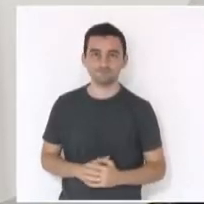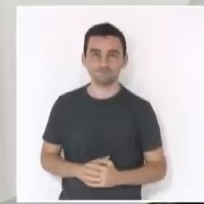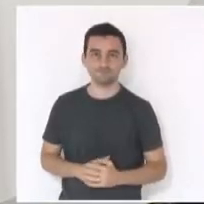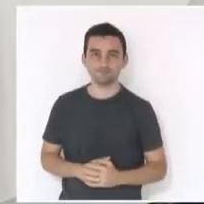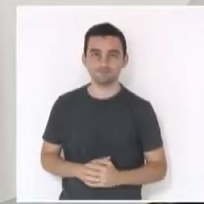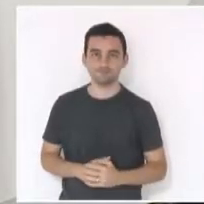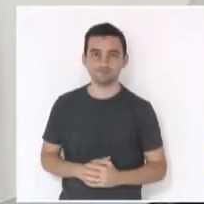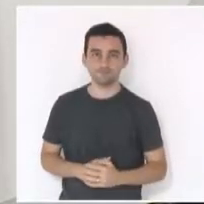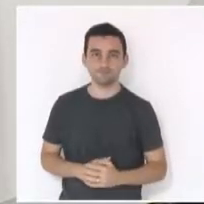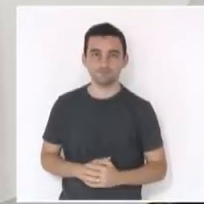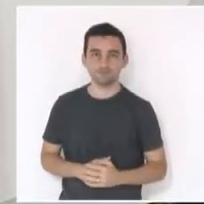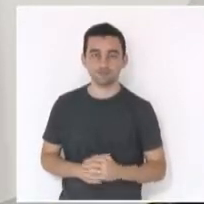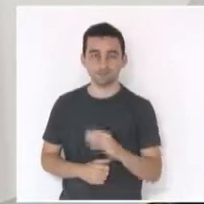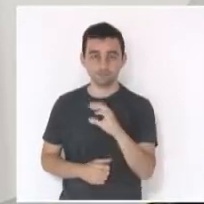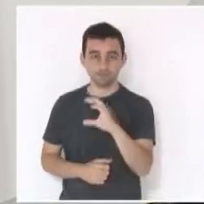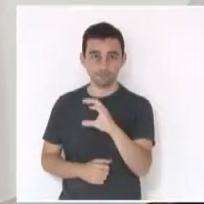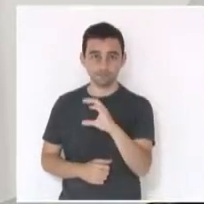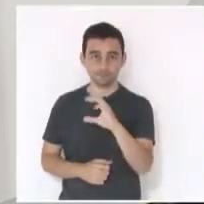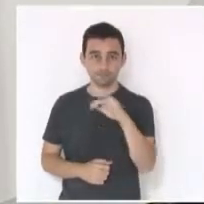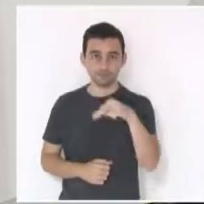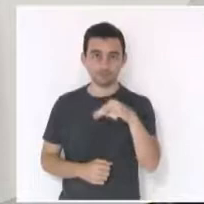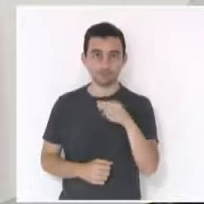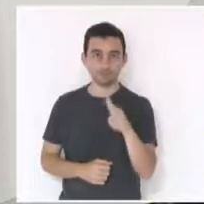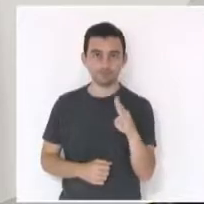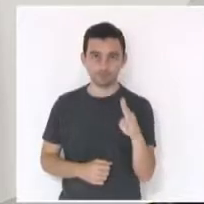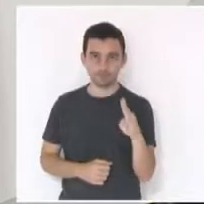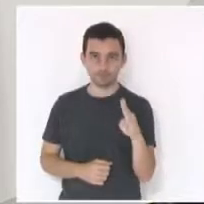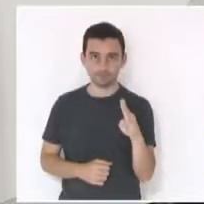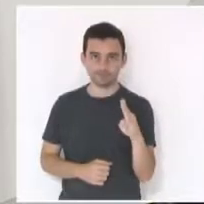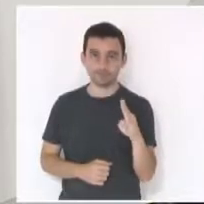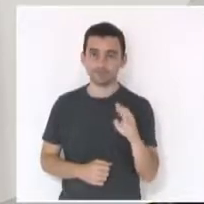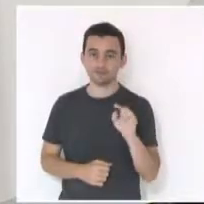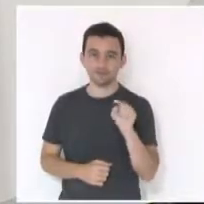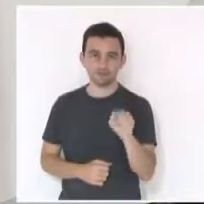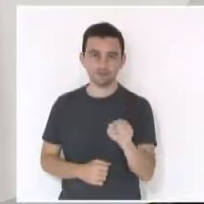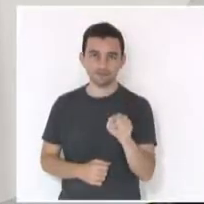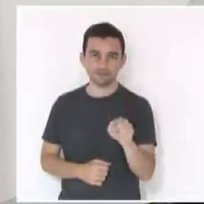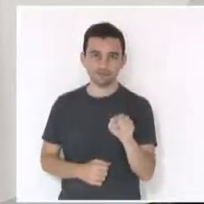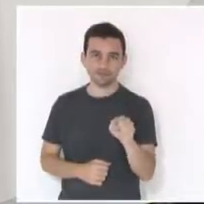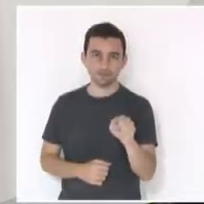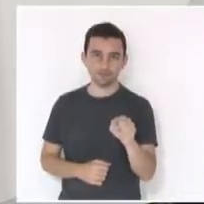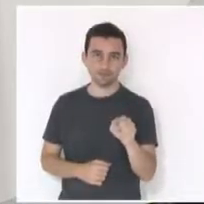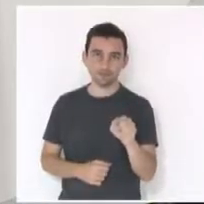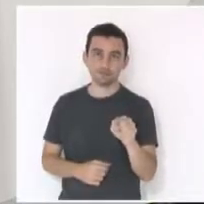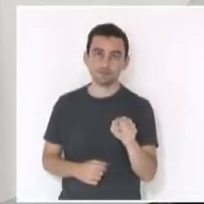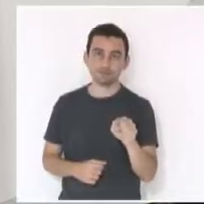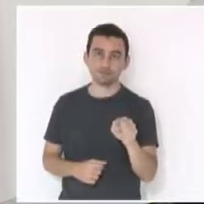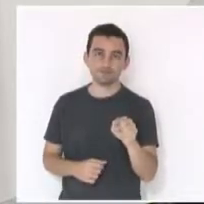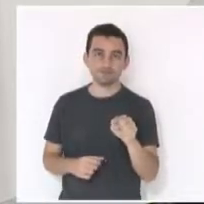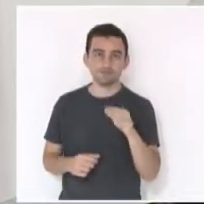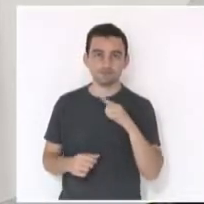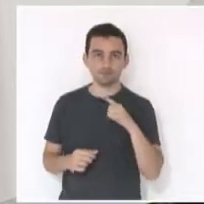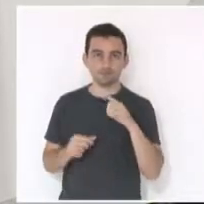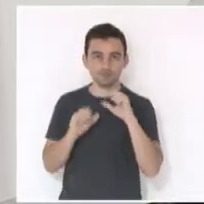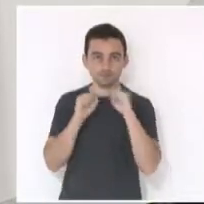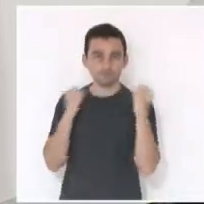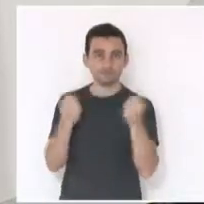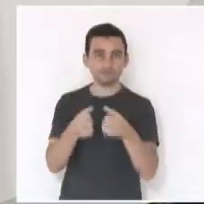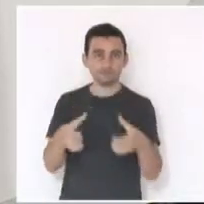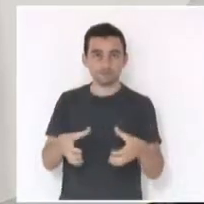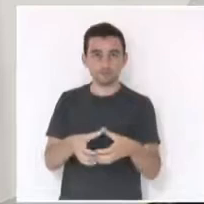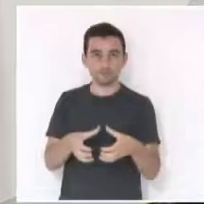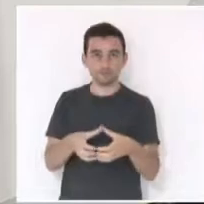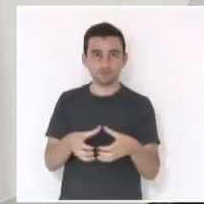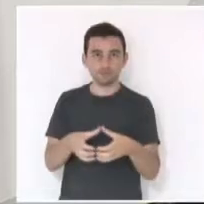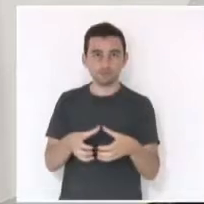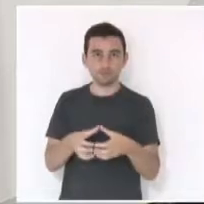a cbbp ela que a conferência nacional dos bispos no Brasil ela